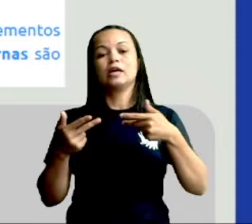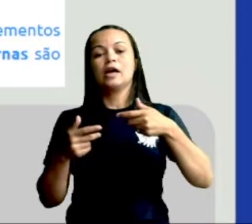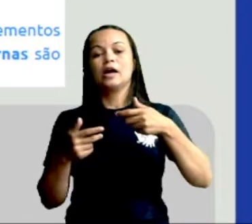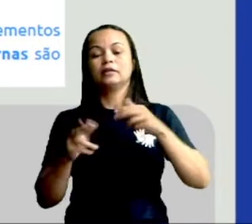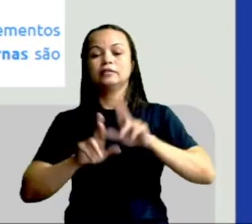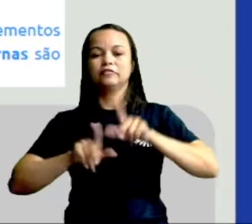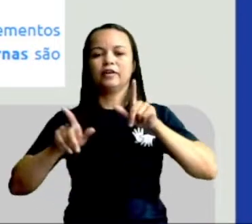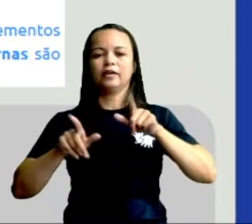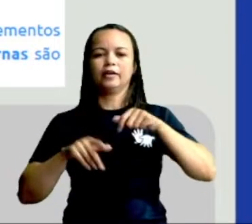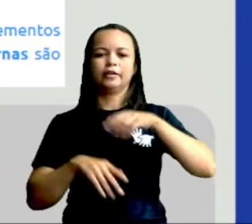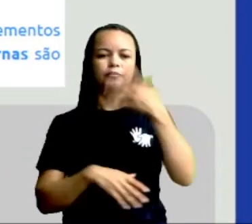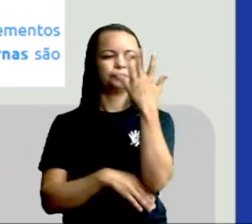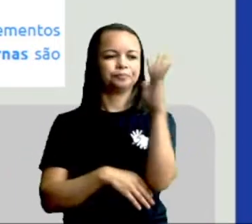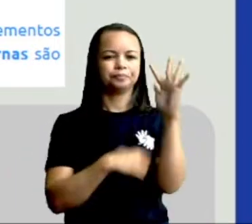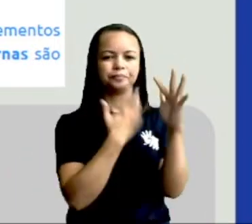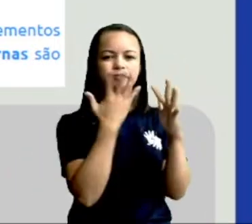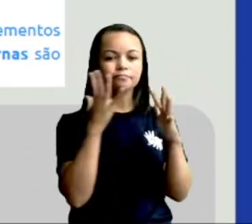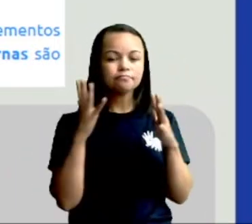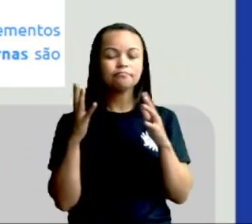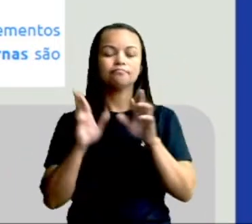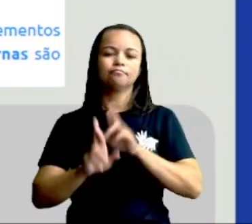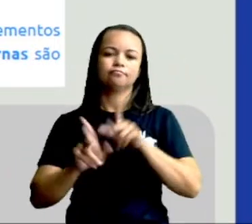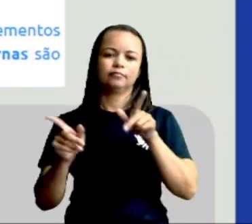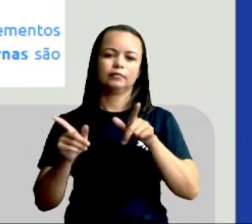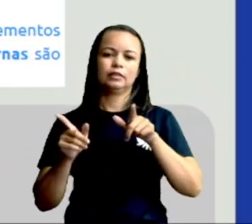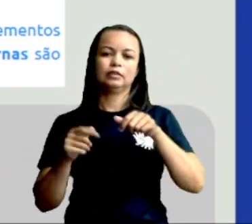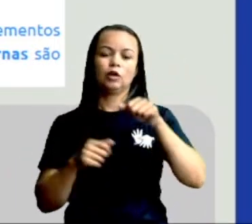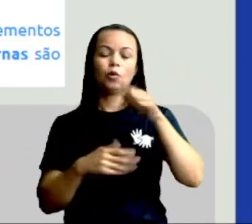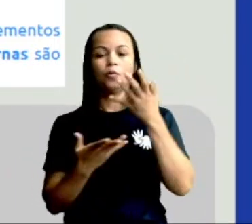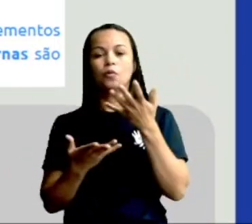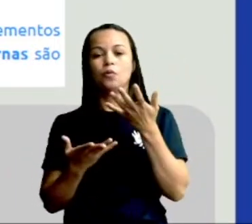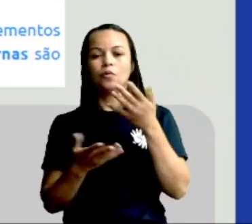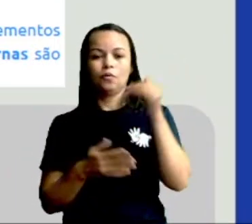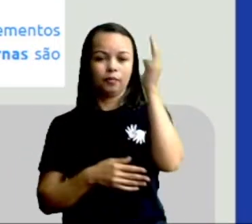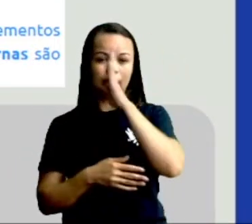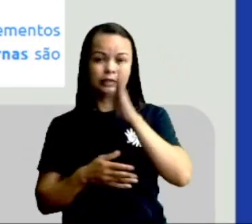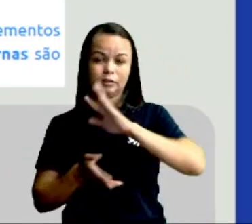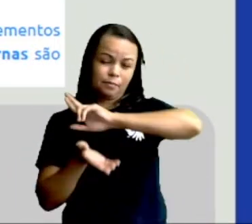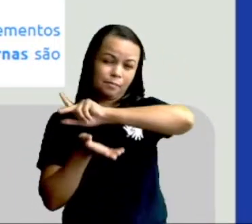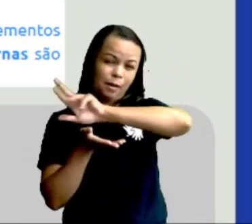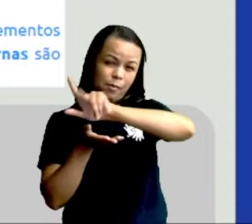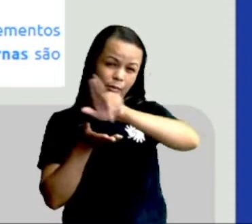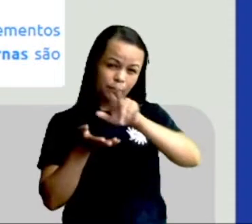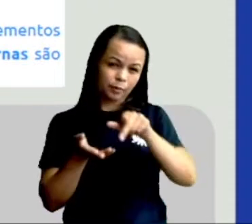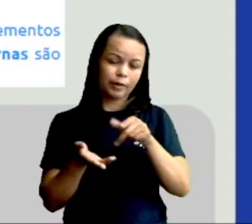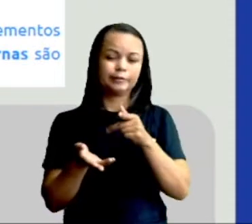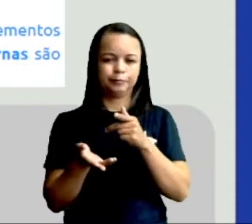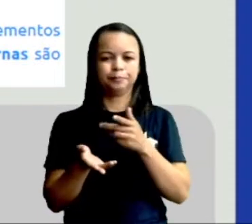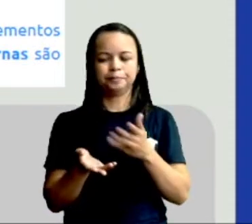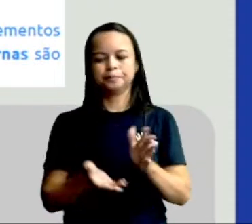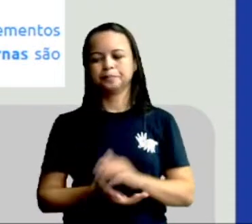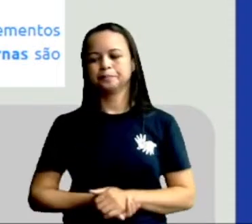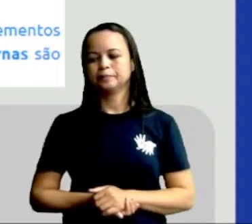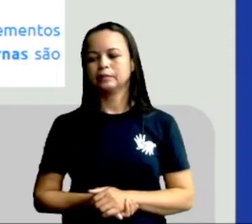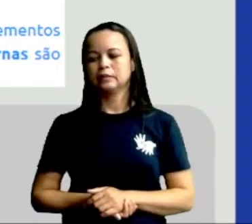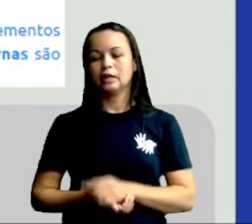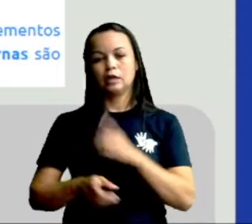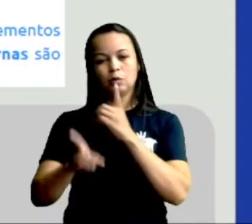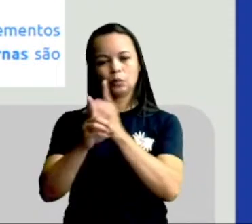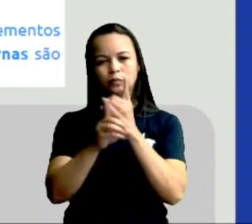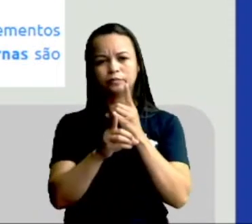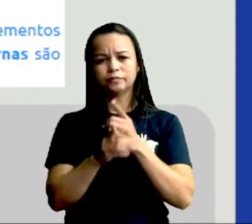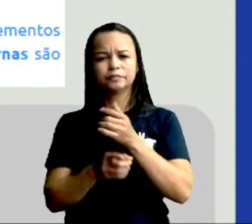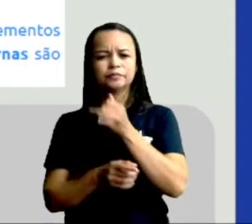regiões são diferentes então o Brasil ele tem uma grande diversidade ou seja ele é bem diferente tá então podemos encontrar